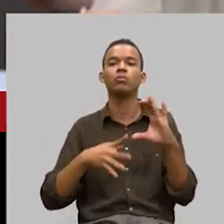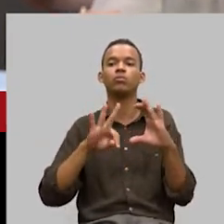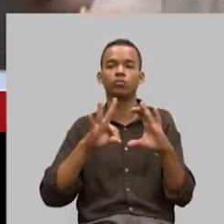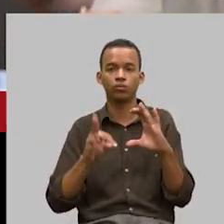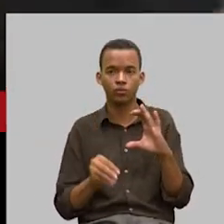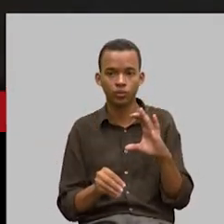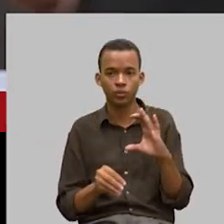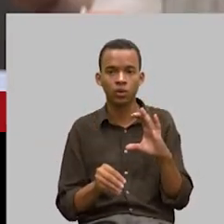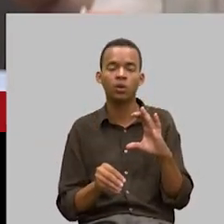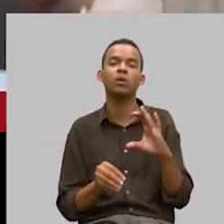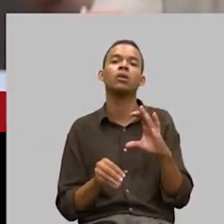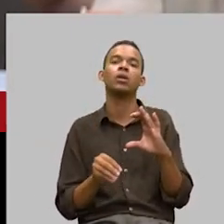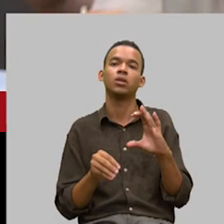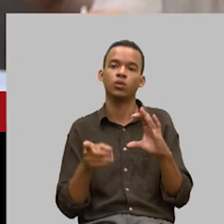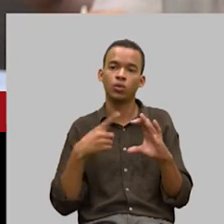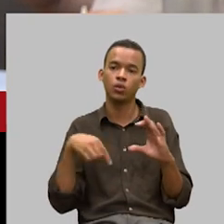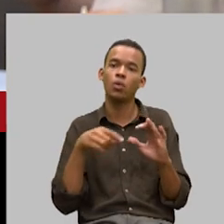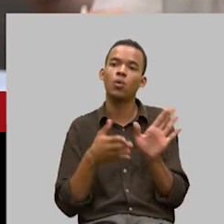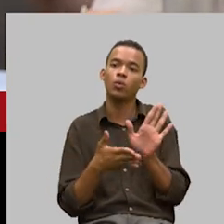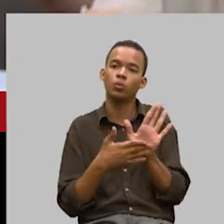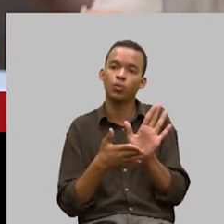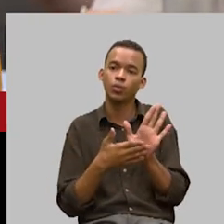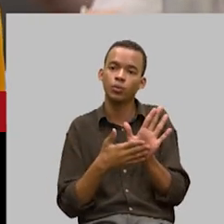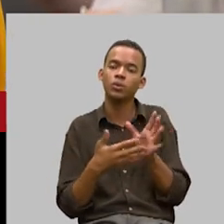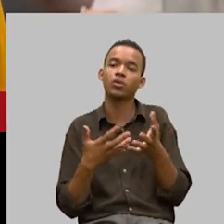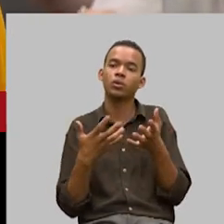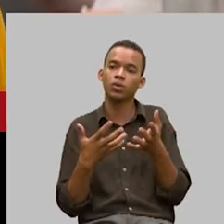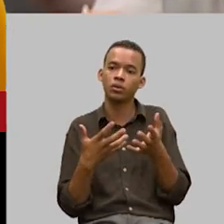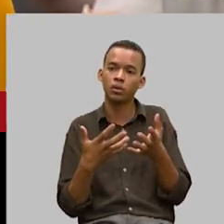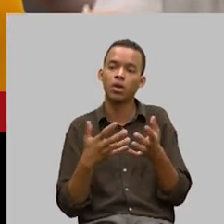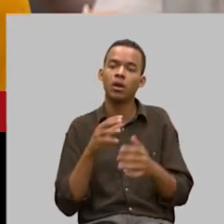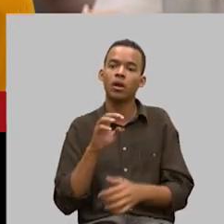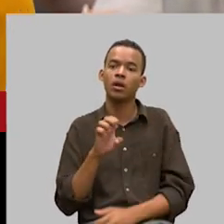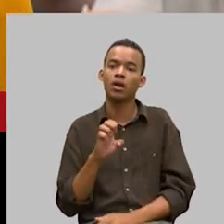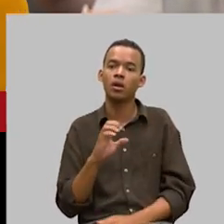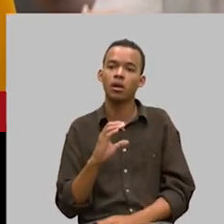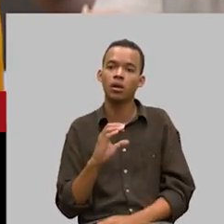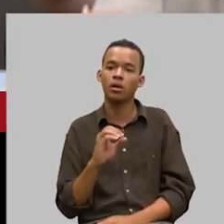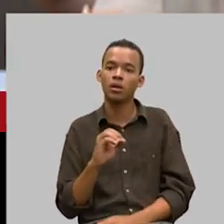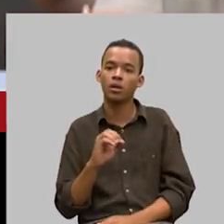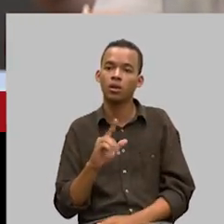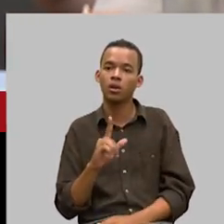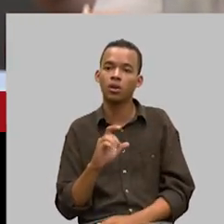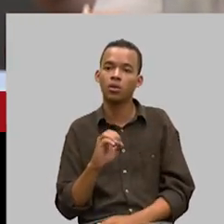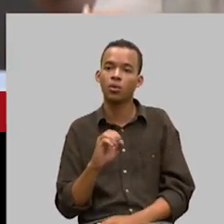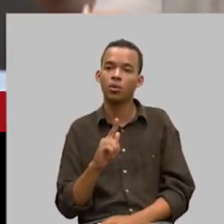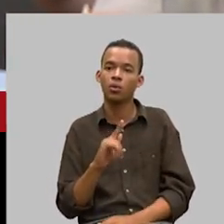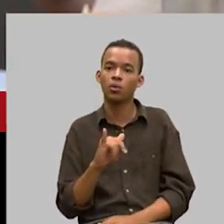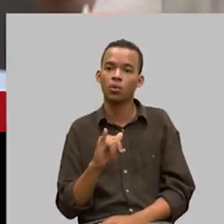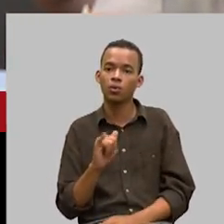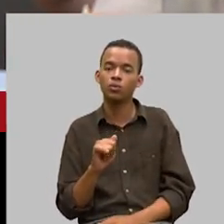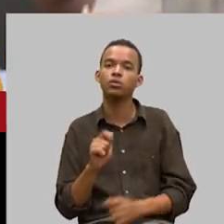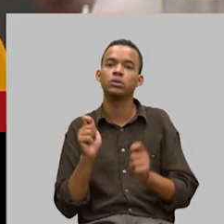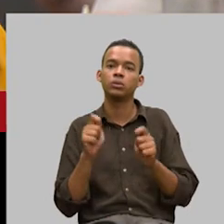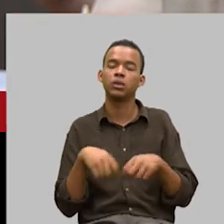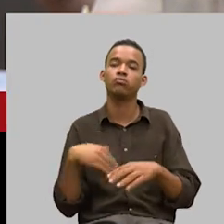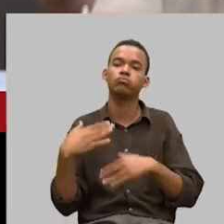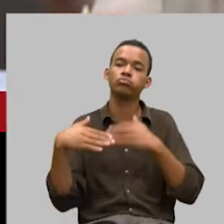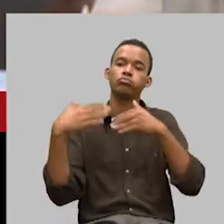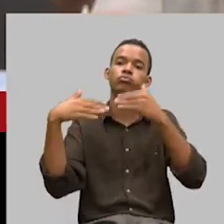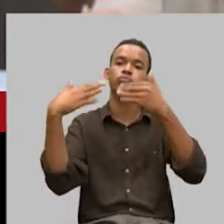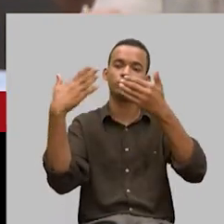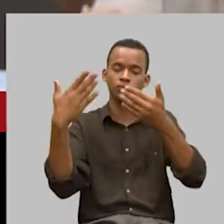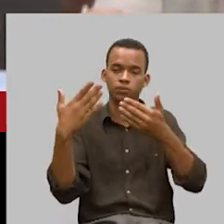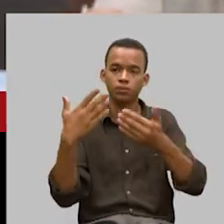né porque a gente tem uma proposta de levar agroecologia como forma de desenvolver esse campo Ok bom aí